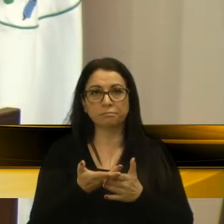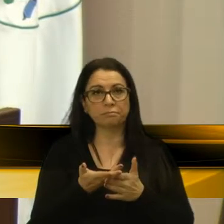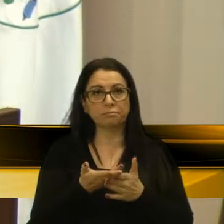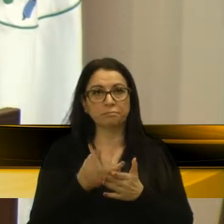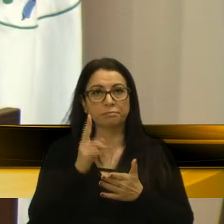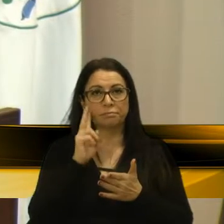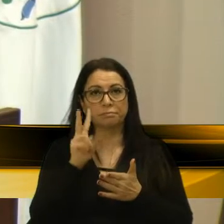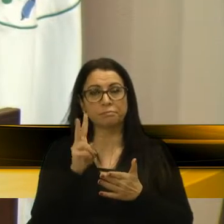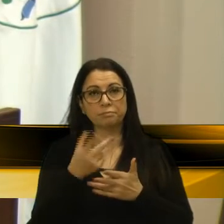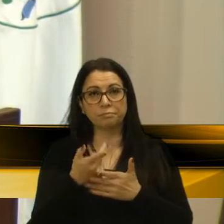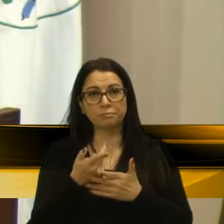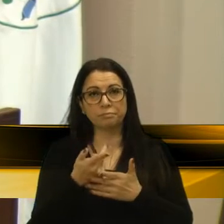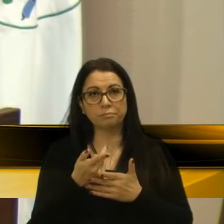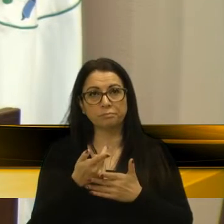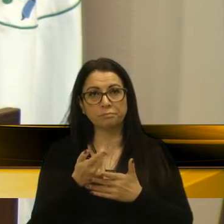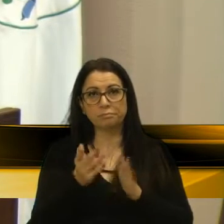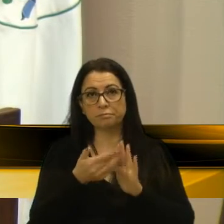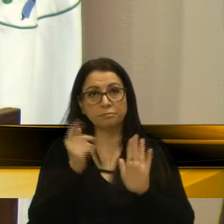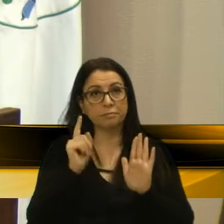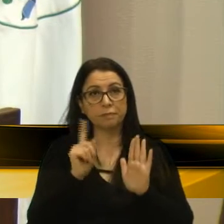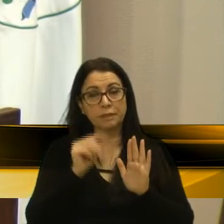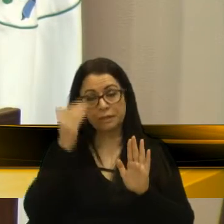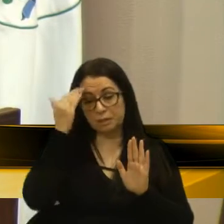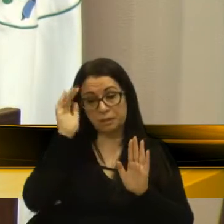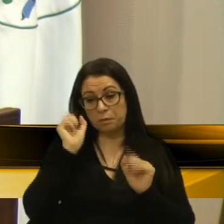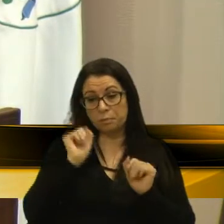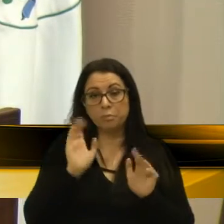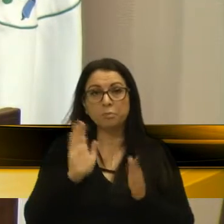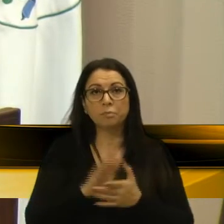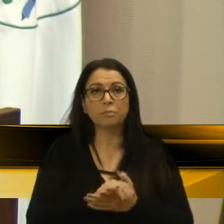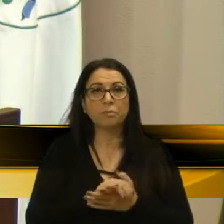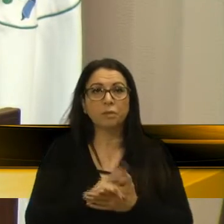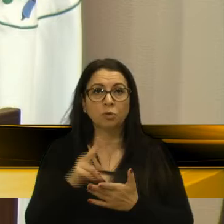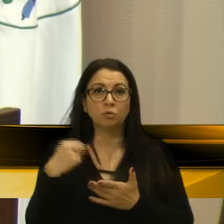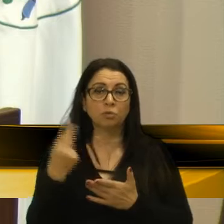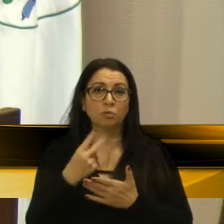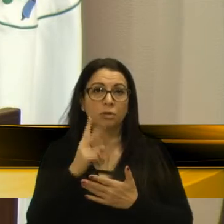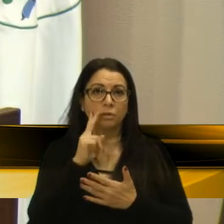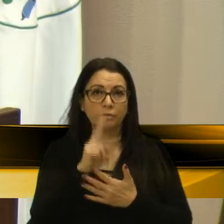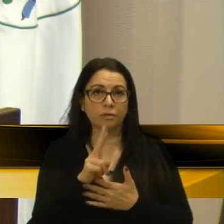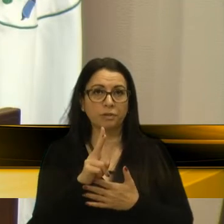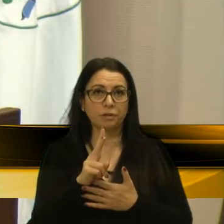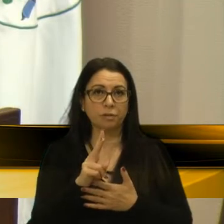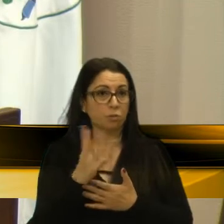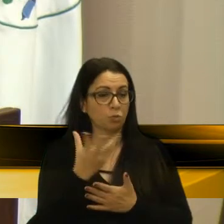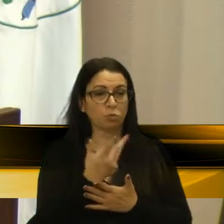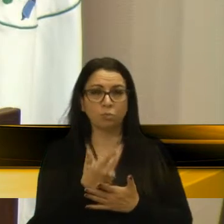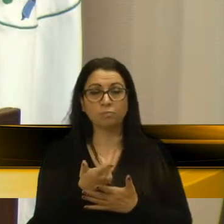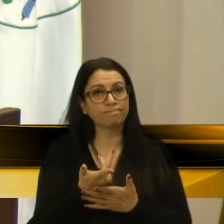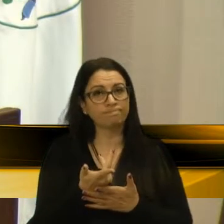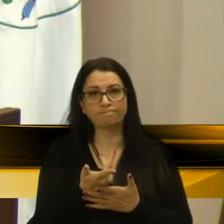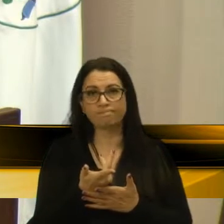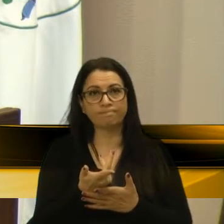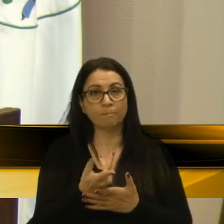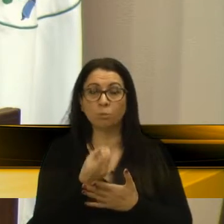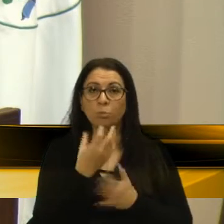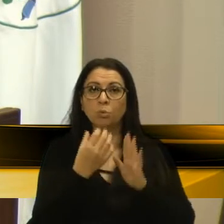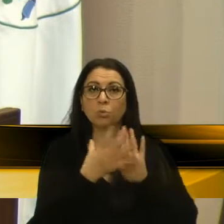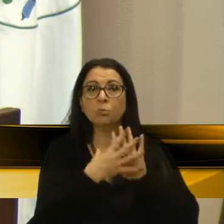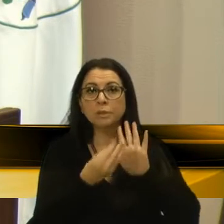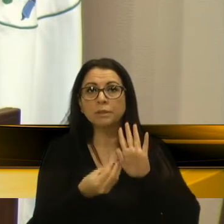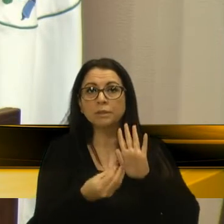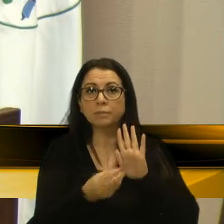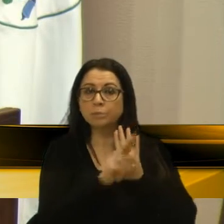uma excepcionalidade, mas entende que não pode. Então, se nós nos prendermos a isso, é um bom exemplo para